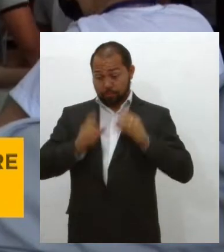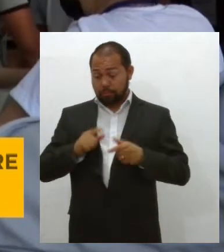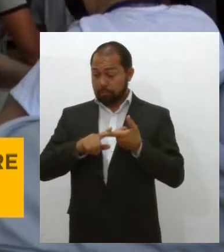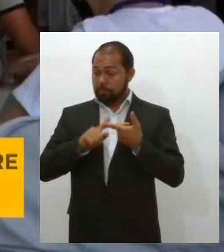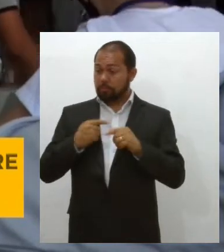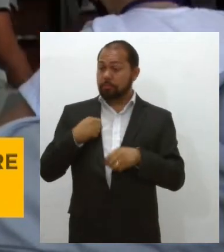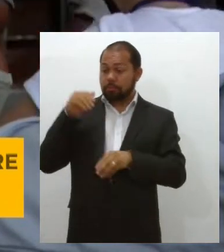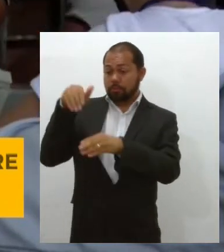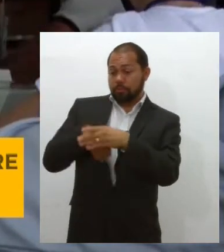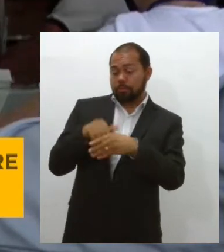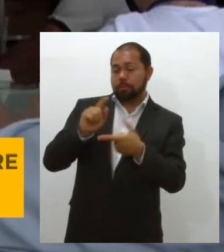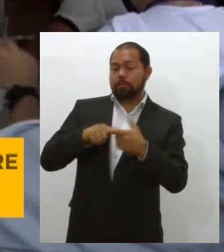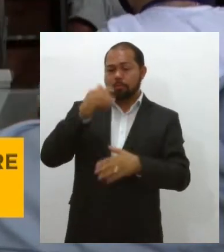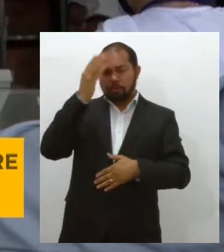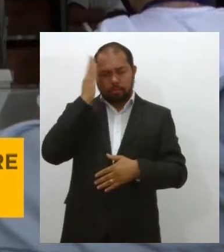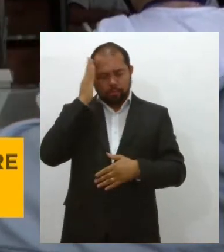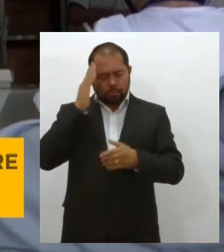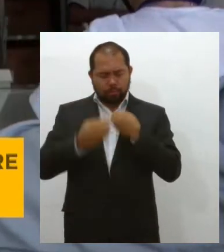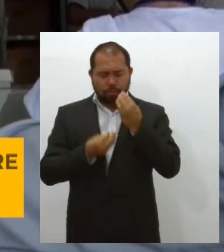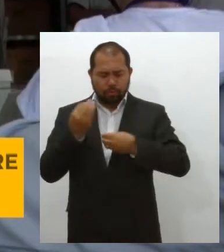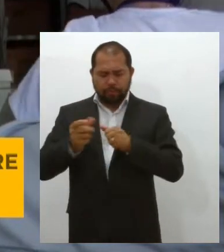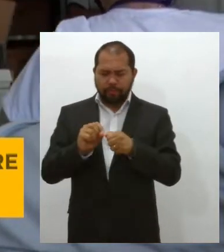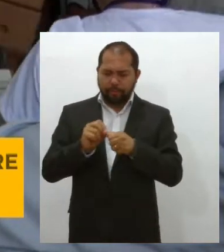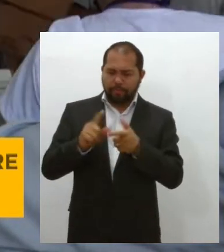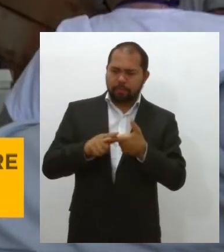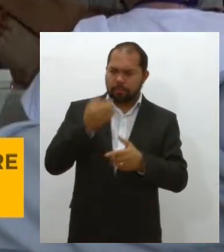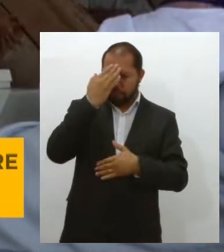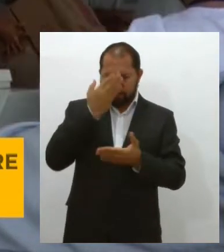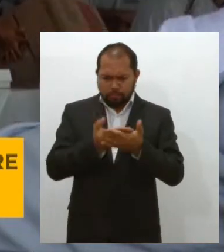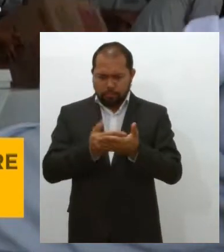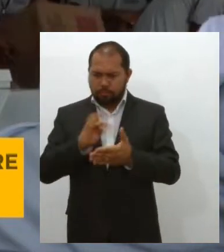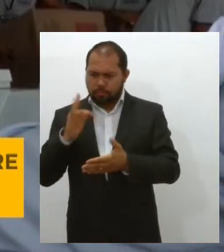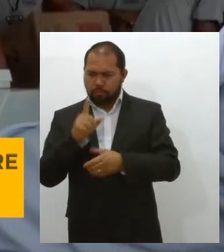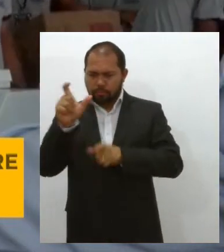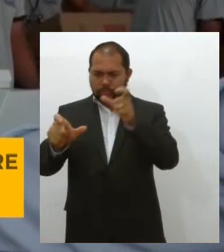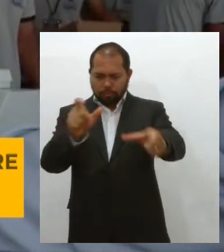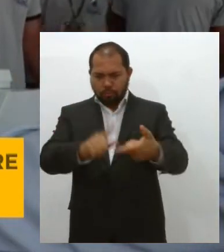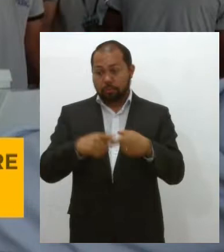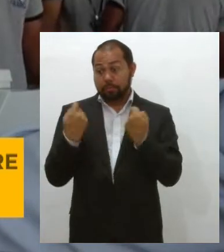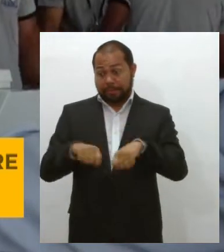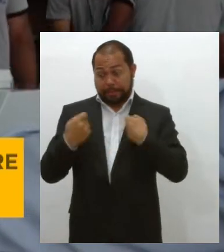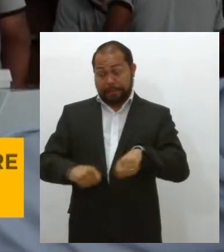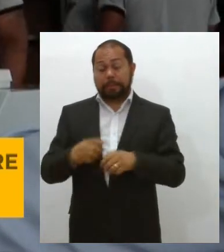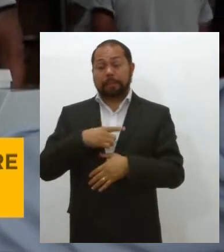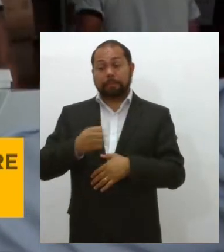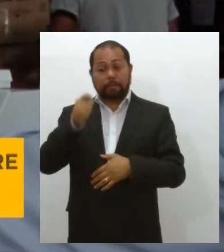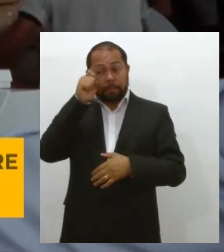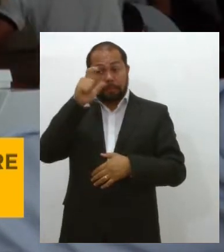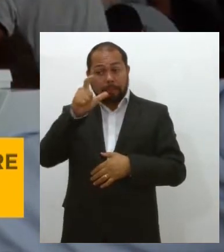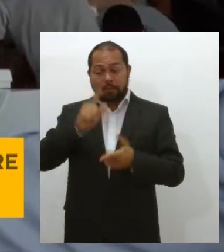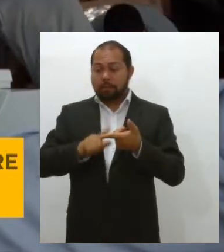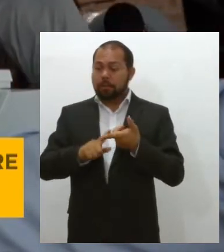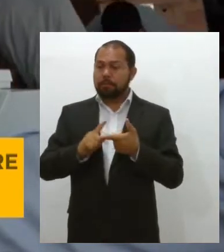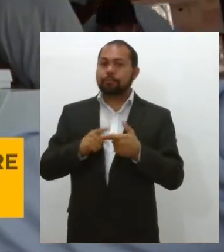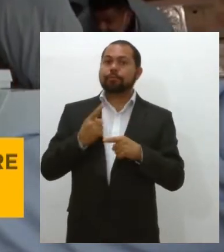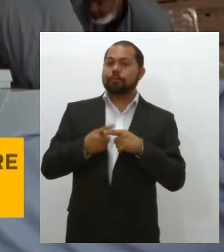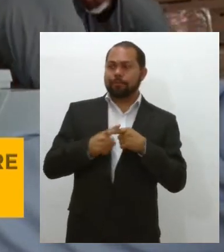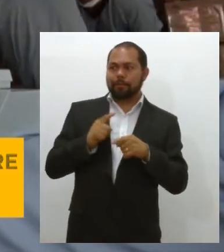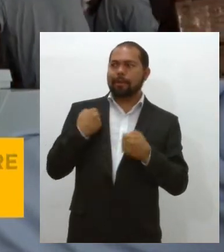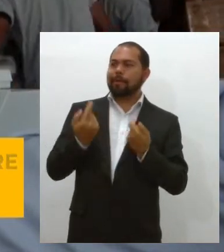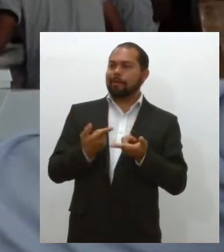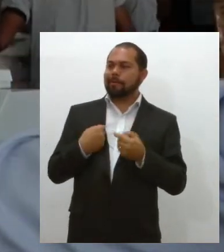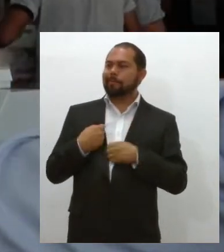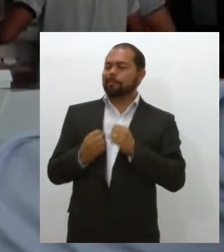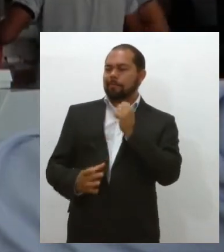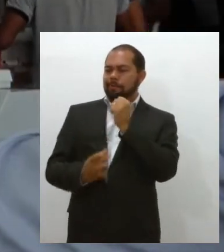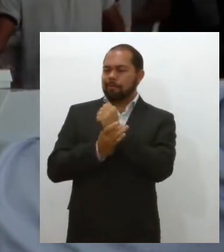feito todo esse processo eleitoral. Eu acredito que todas as pessoas deveriam ter mais interesse, porque assim a gente teria maior segurança, né, na questão das